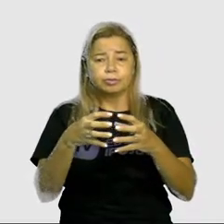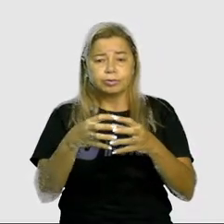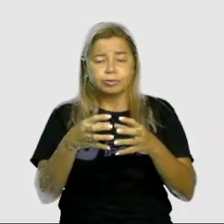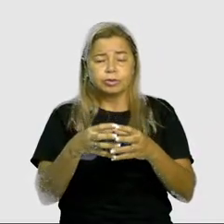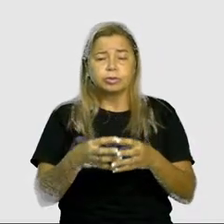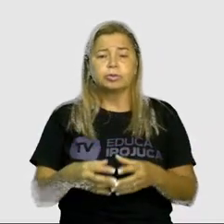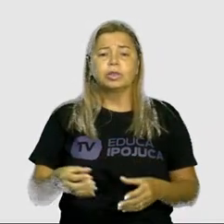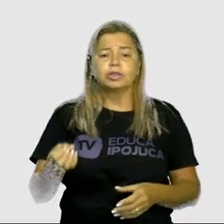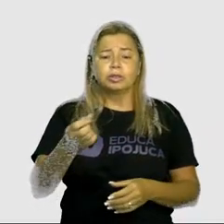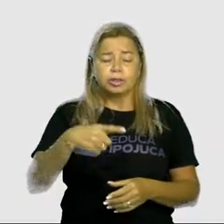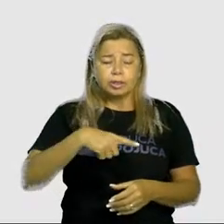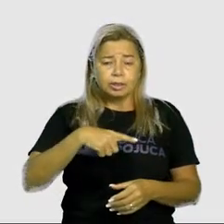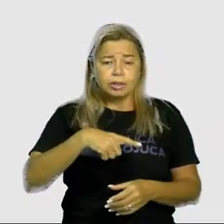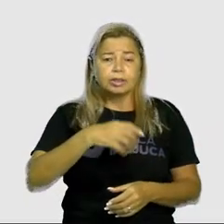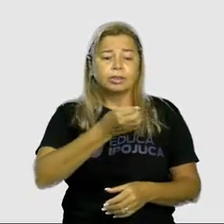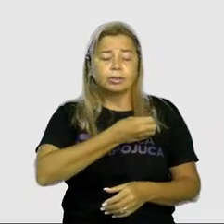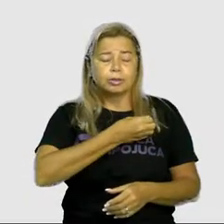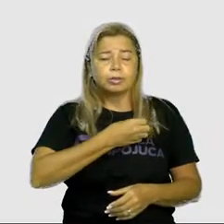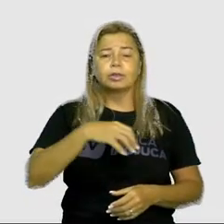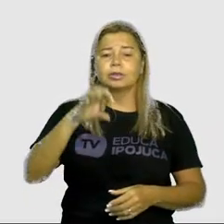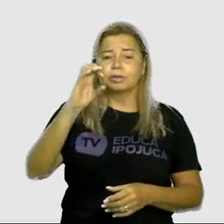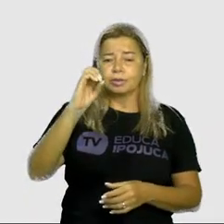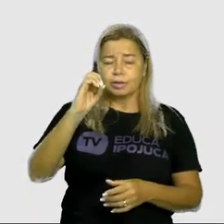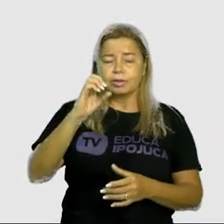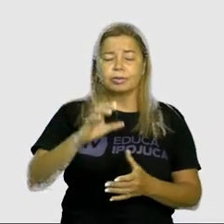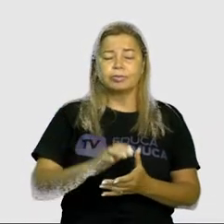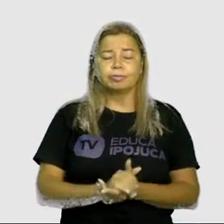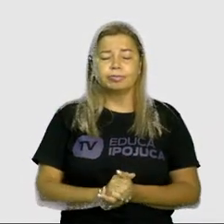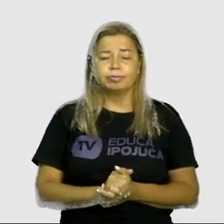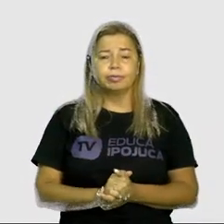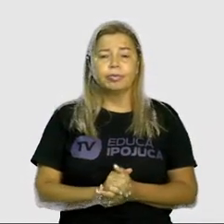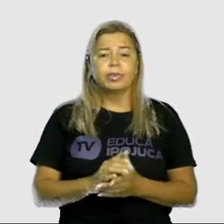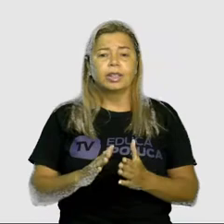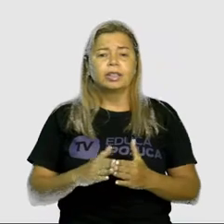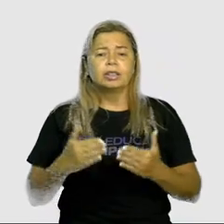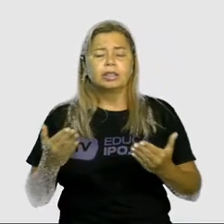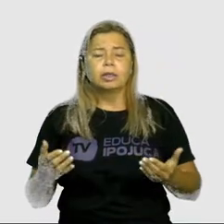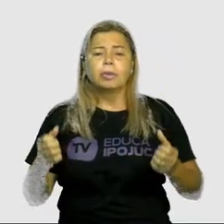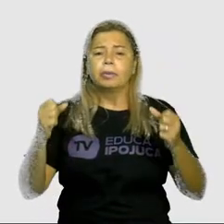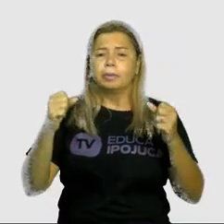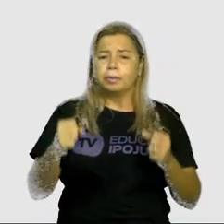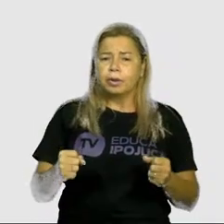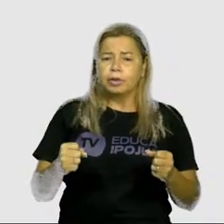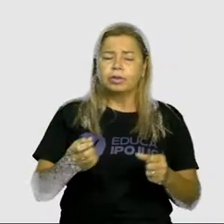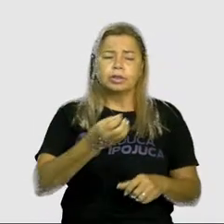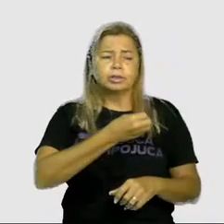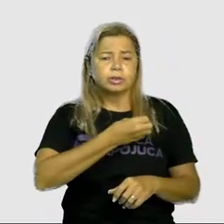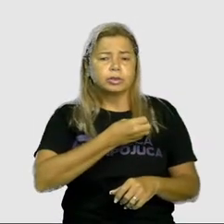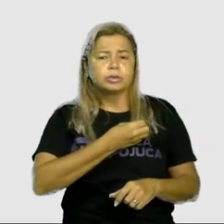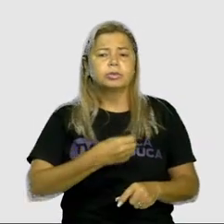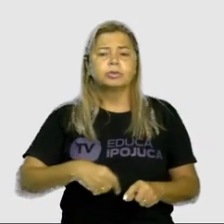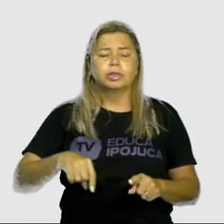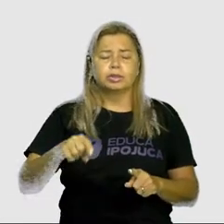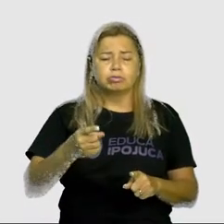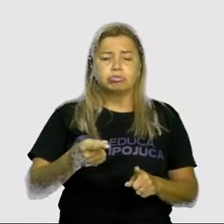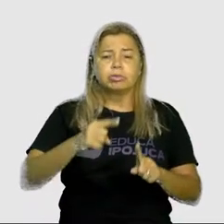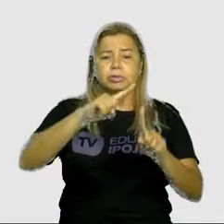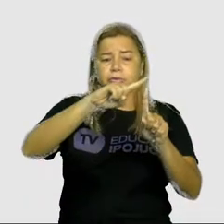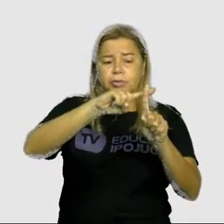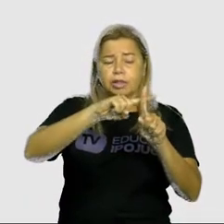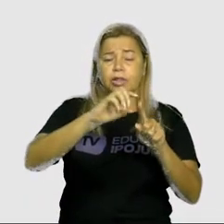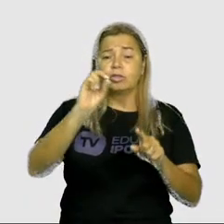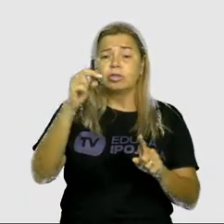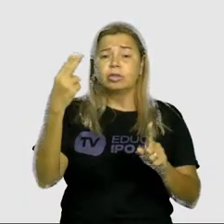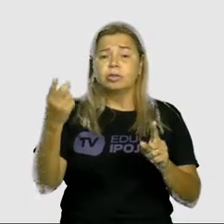zero e pelos números racionais positivos que a gente sabe que eles podem ser positivos e negativos né